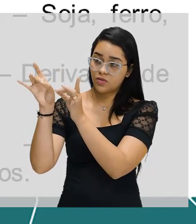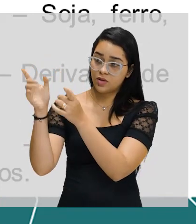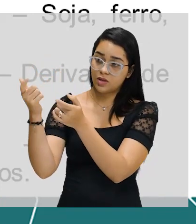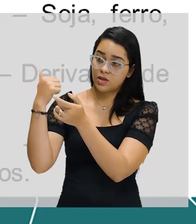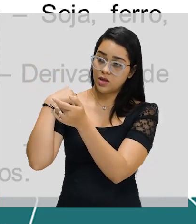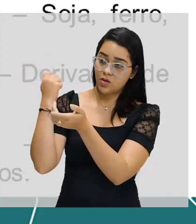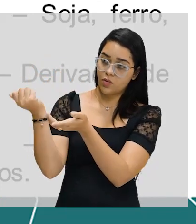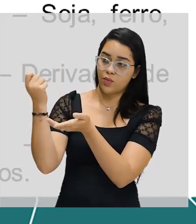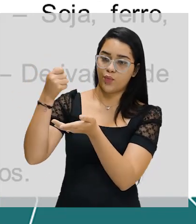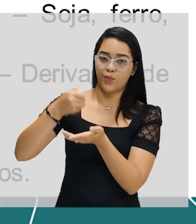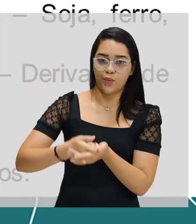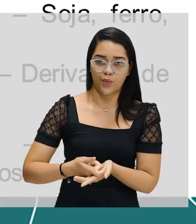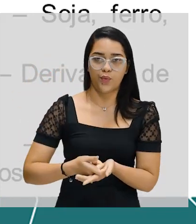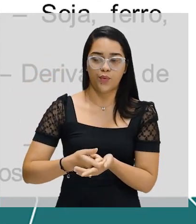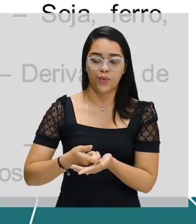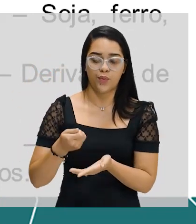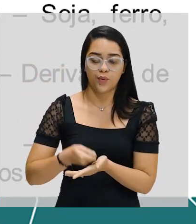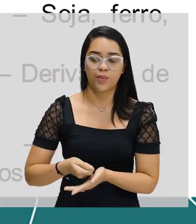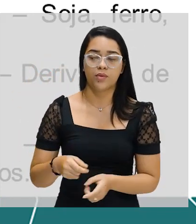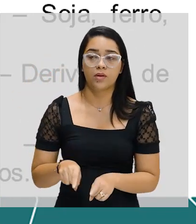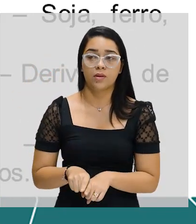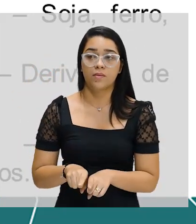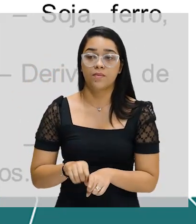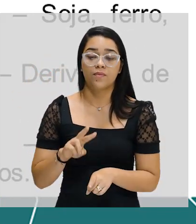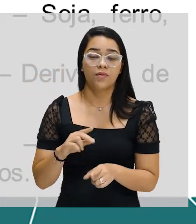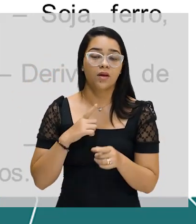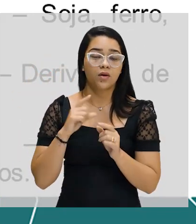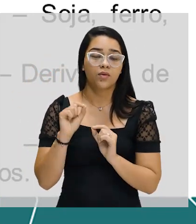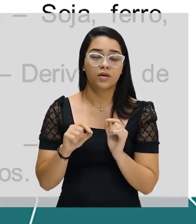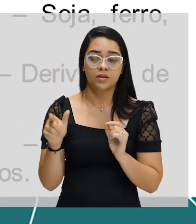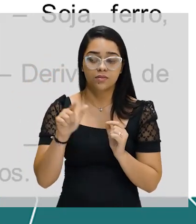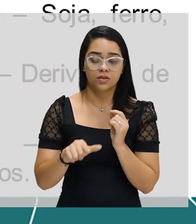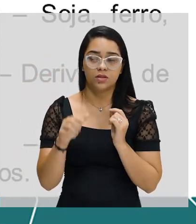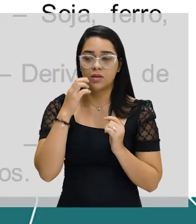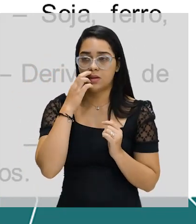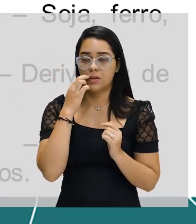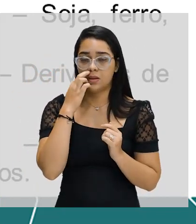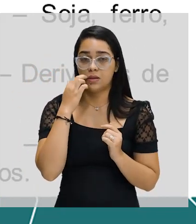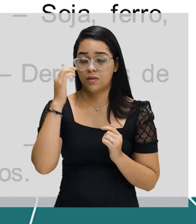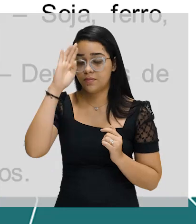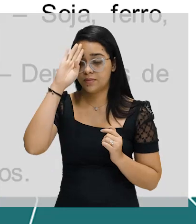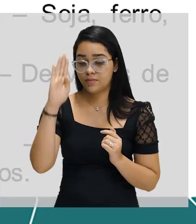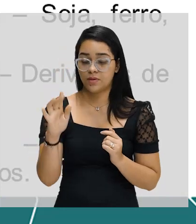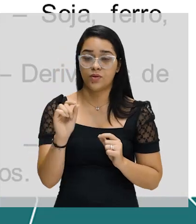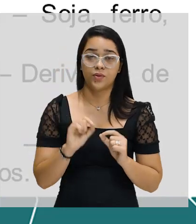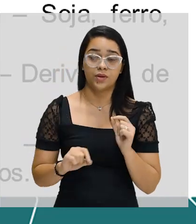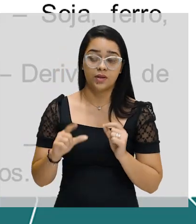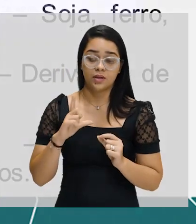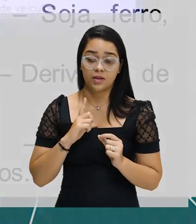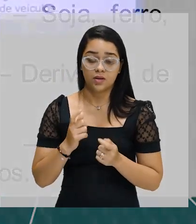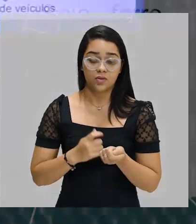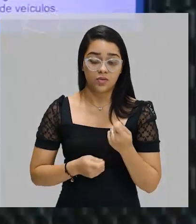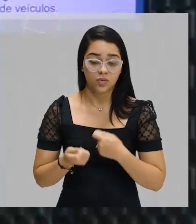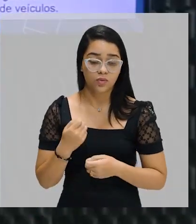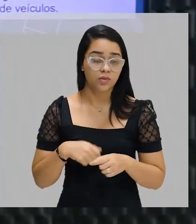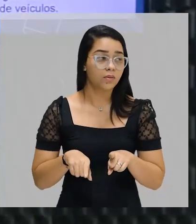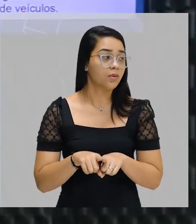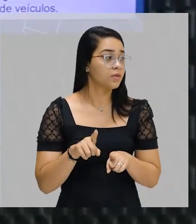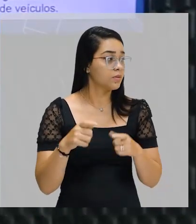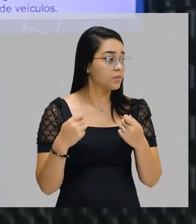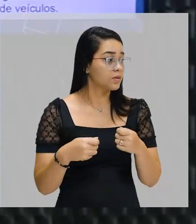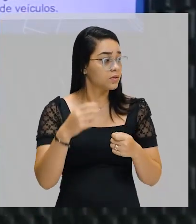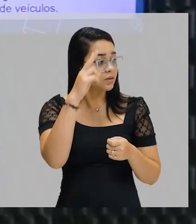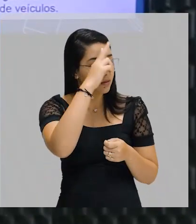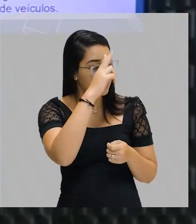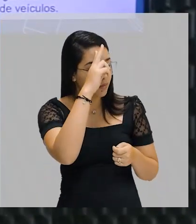aquilo que eu compro, os integrantes ali eles vão se repetir de maneira geral. O nosso principal parceiro econômico, e aí tu precisa lembrar